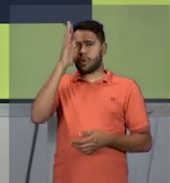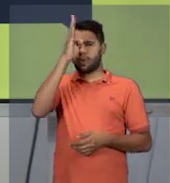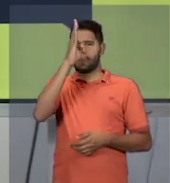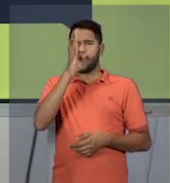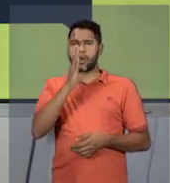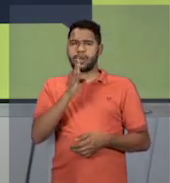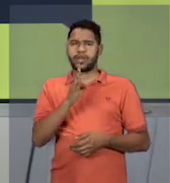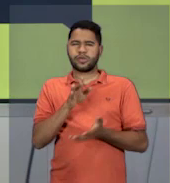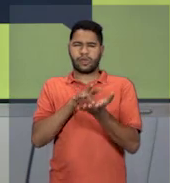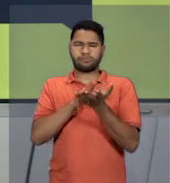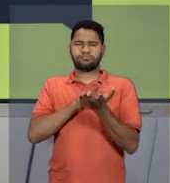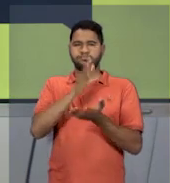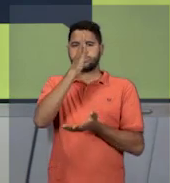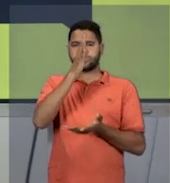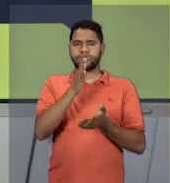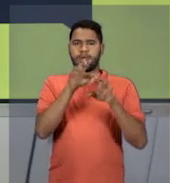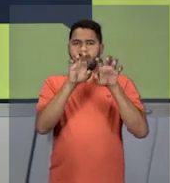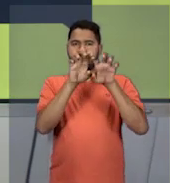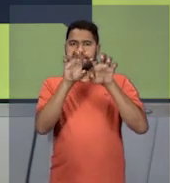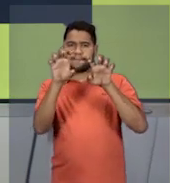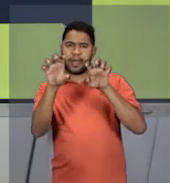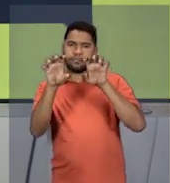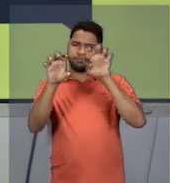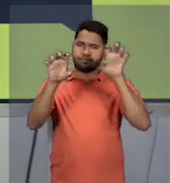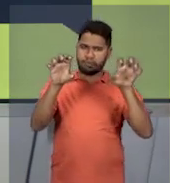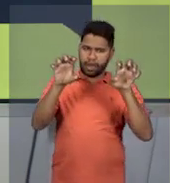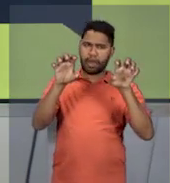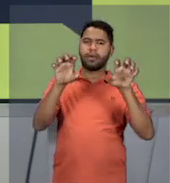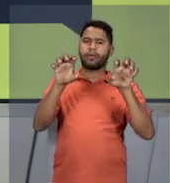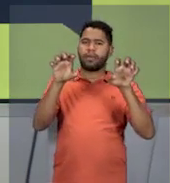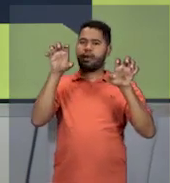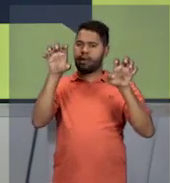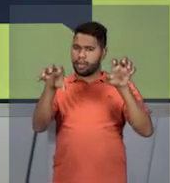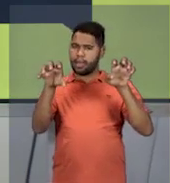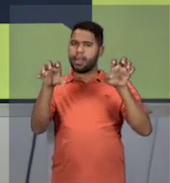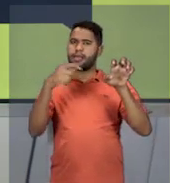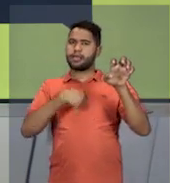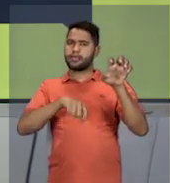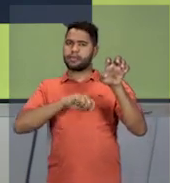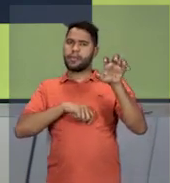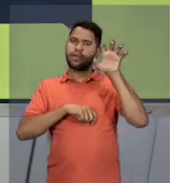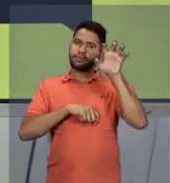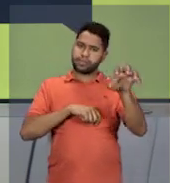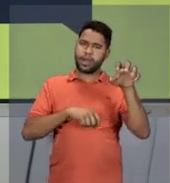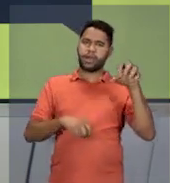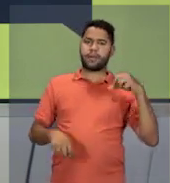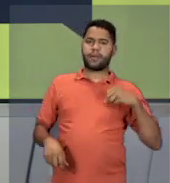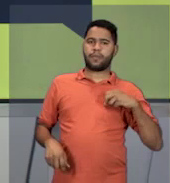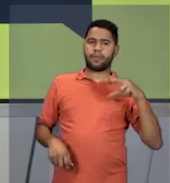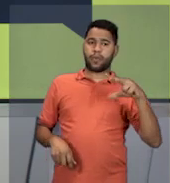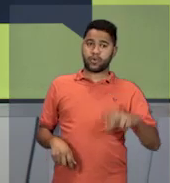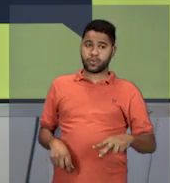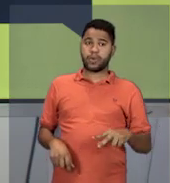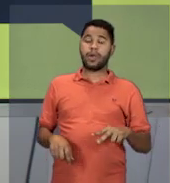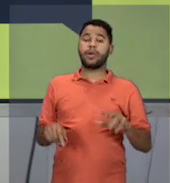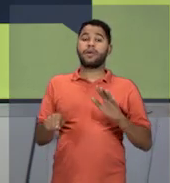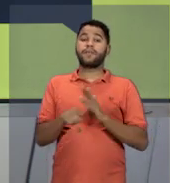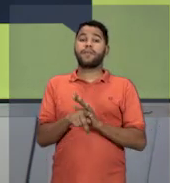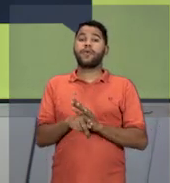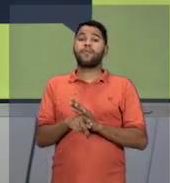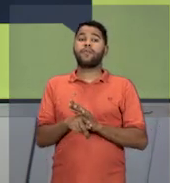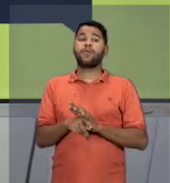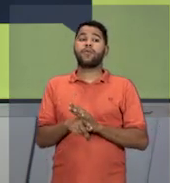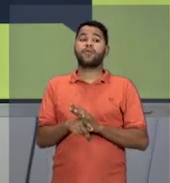imaginária dividiria as novas conquistas entre Portugal e a Espanha. E o lado ocidental